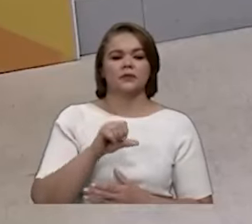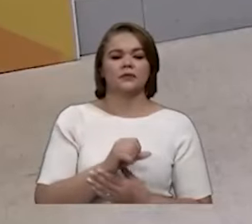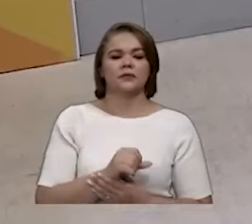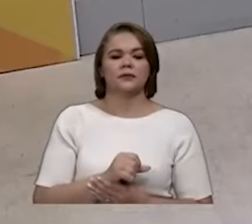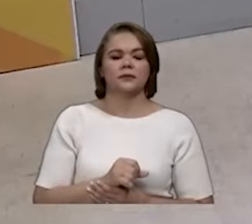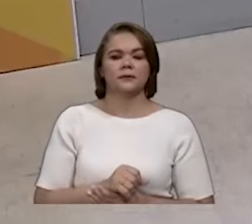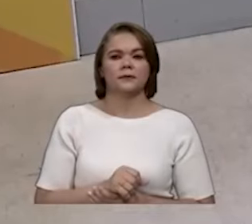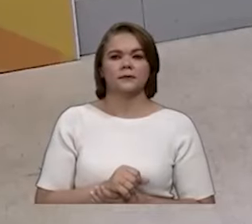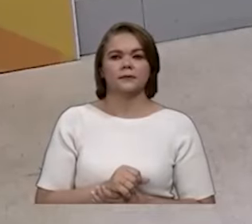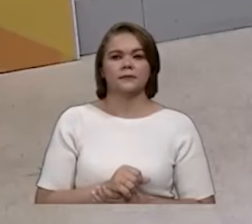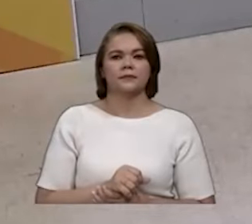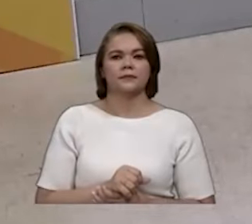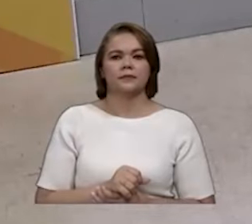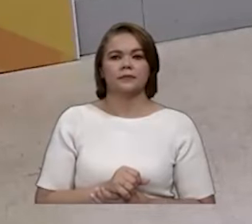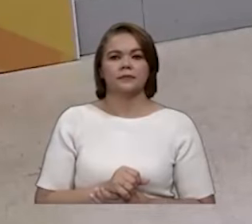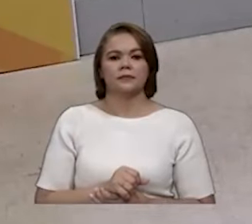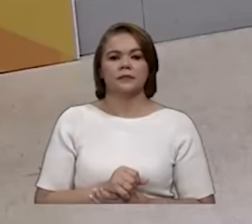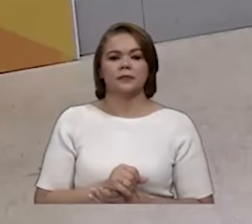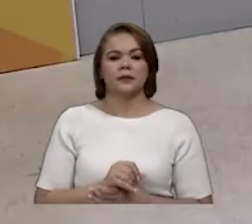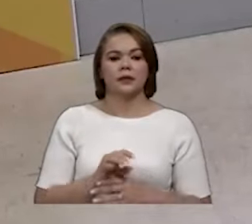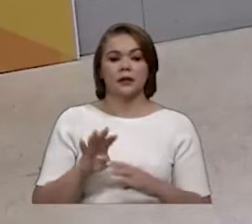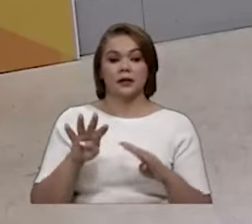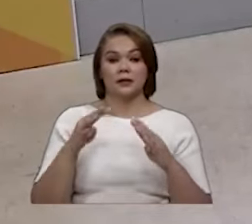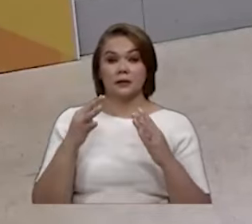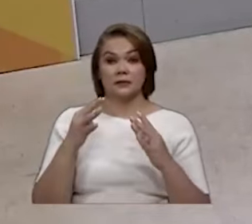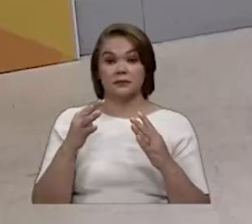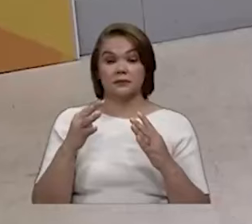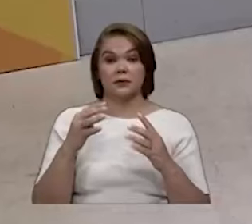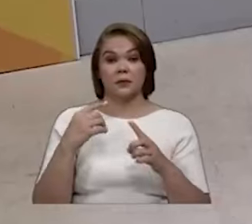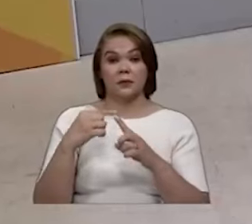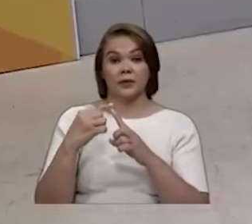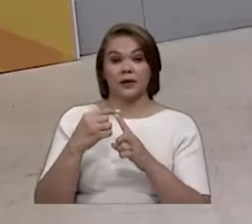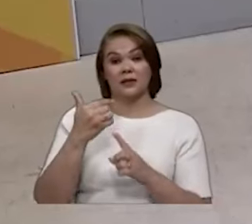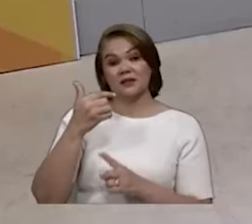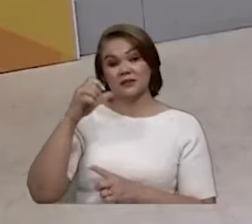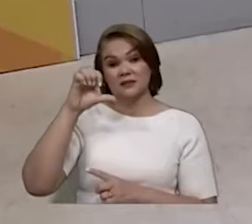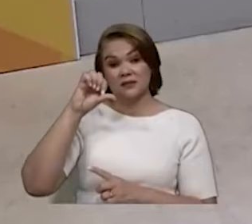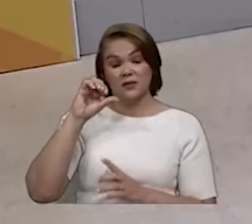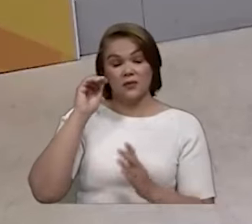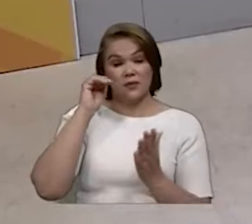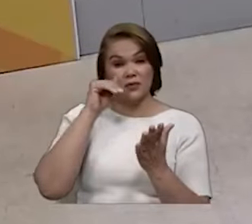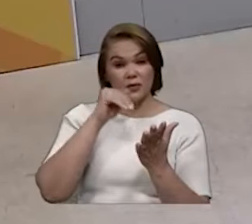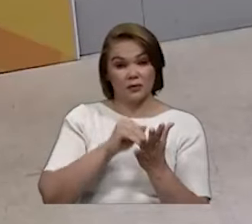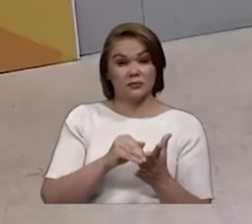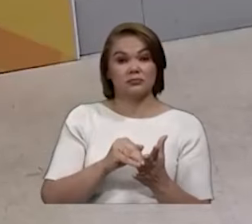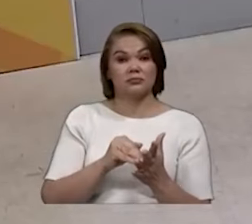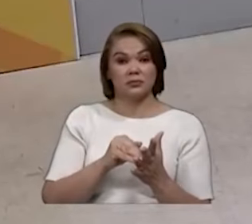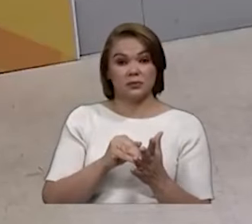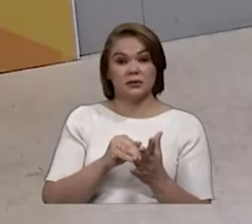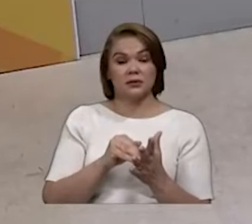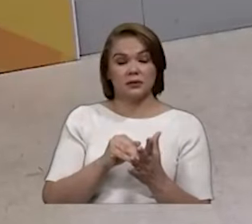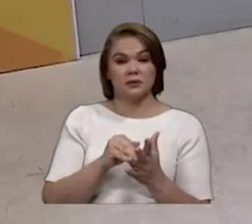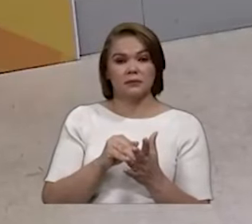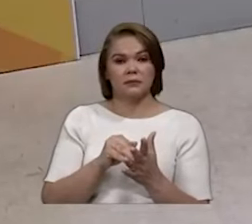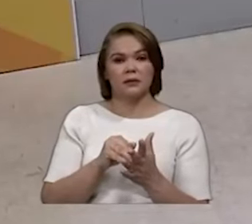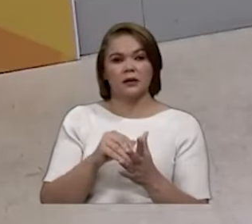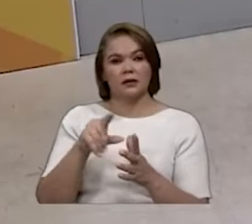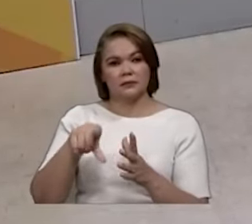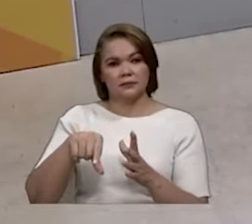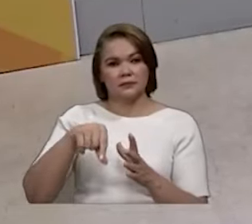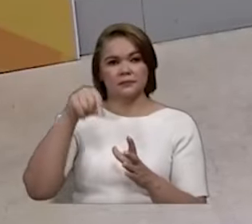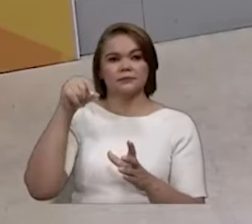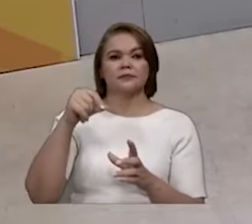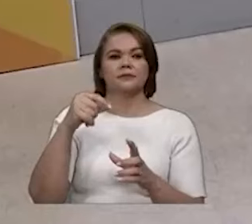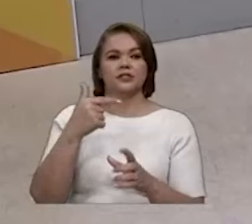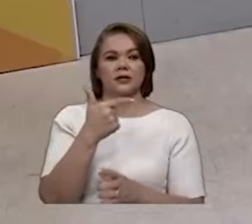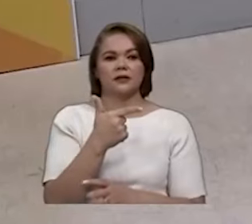19. E atenção que 19 é a última bolinha chamada no total de 23 bolas que